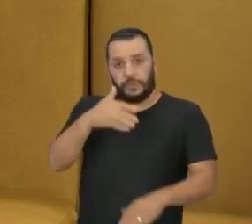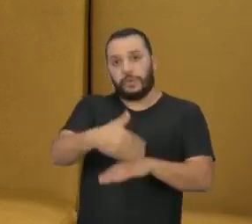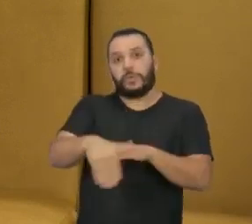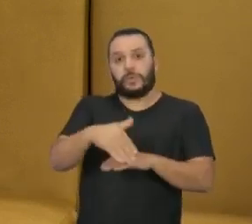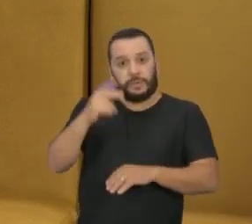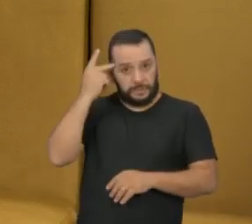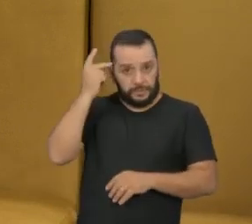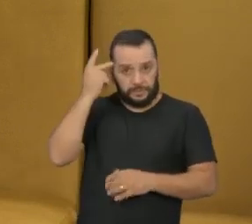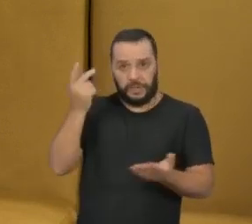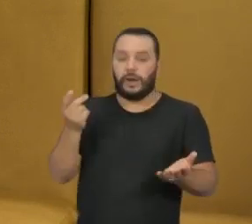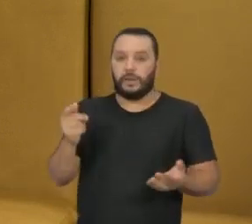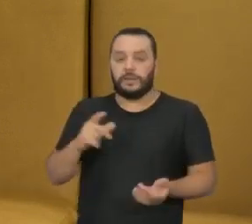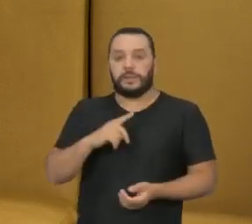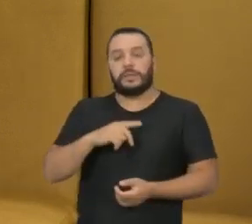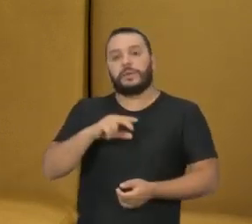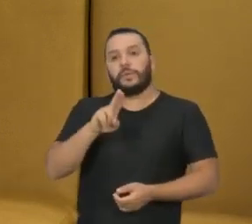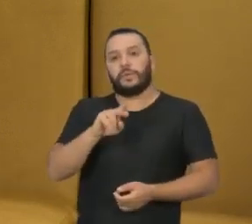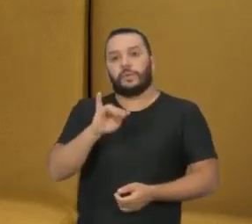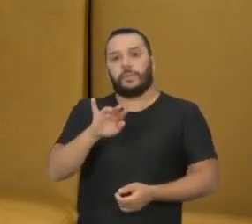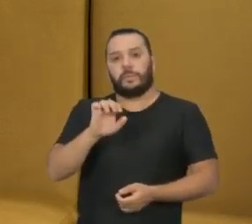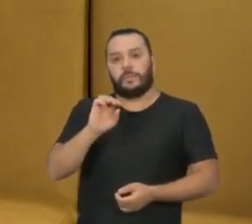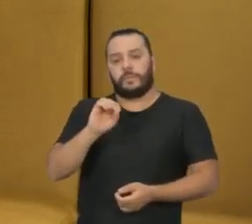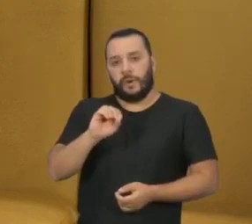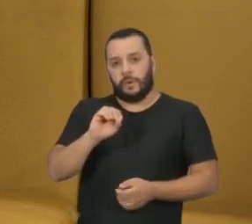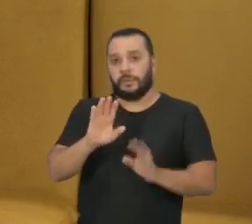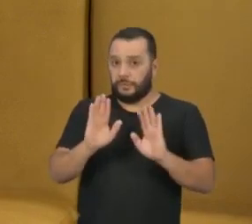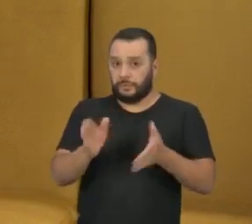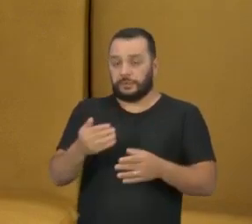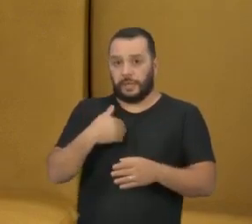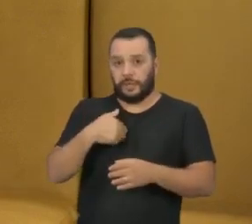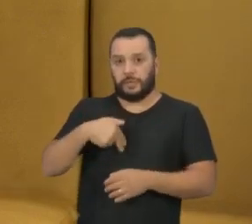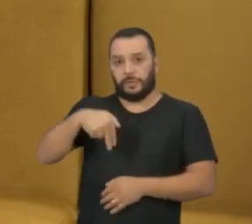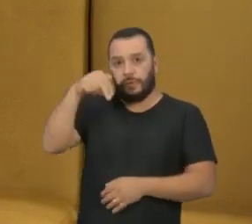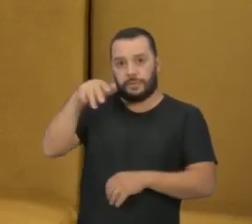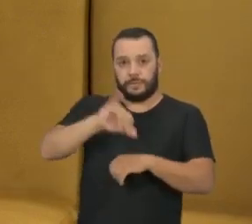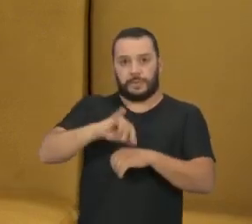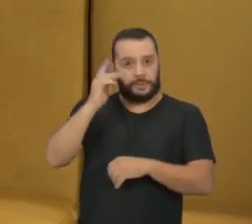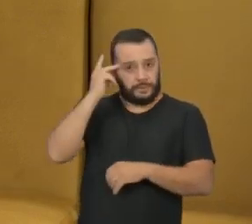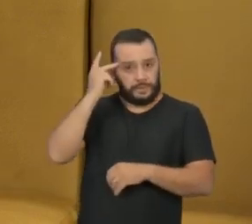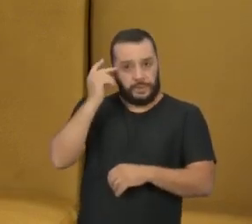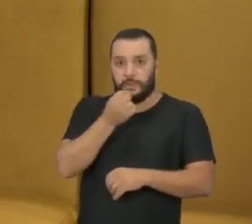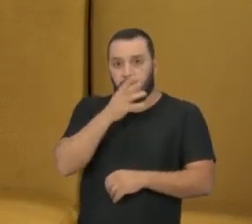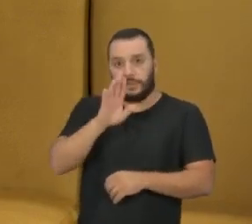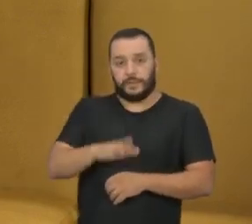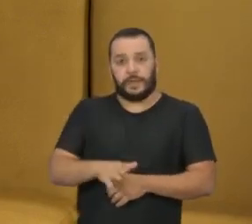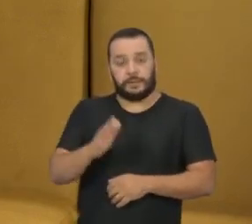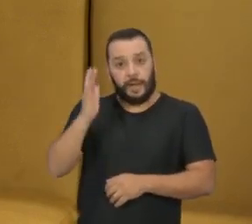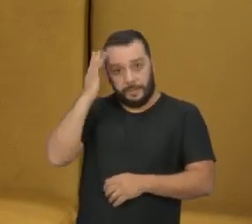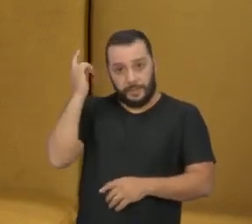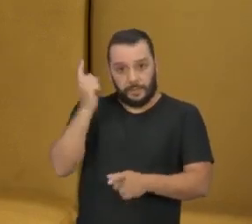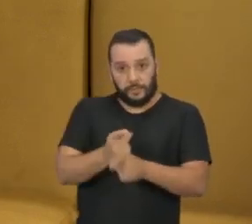São Paulo. É o Urubó, na zona norte da capital. Uma ótima tarde para você, espero você